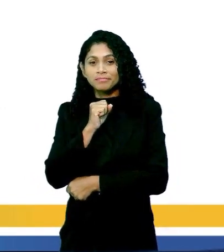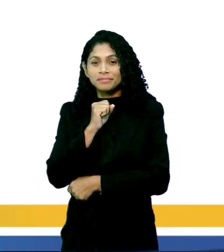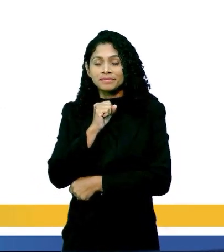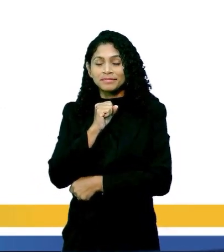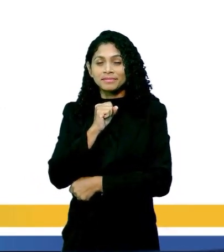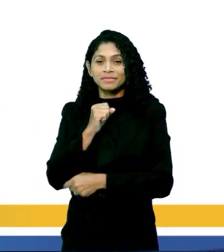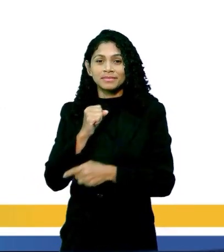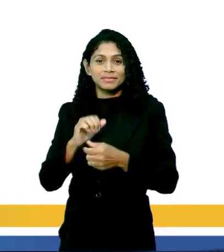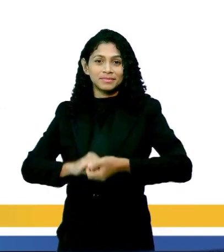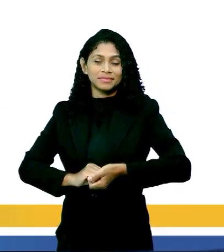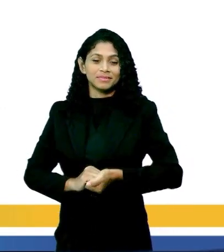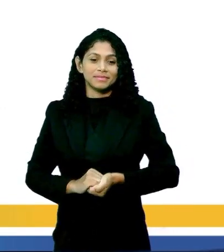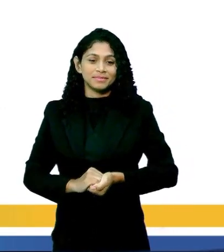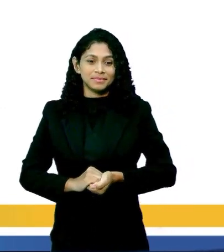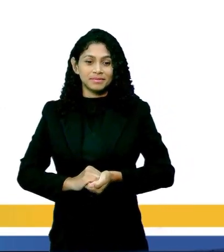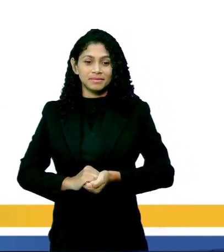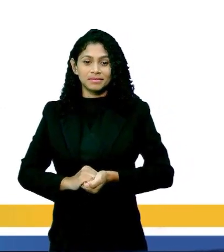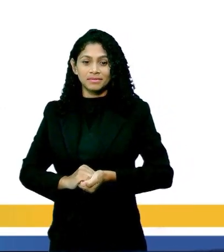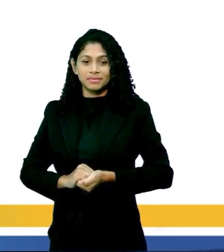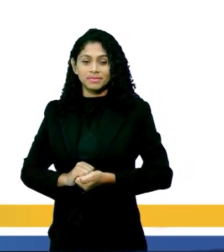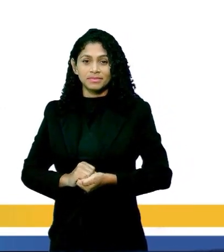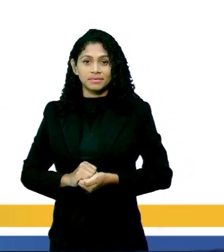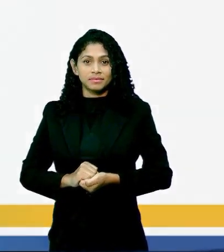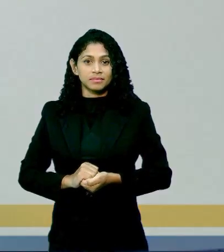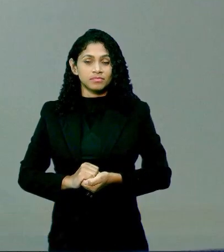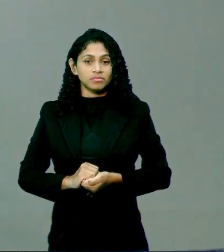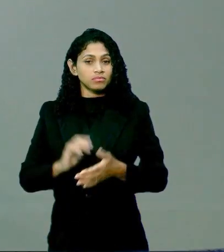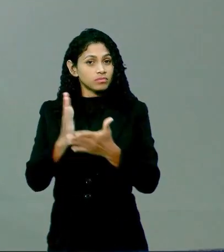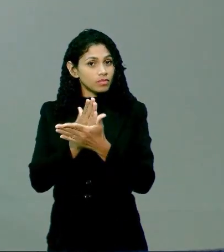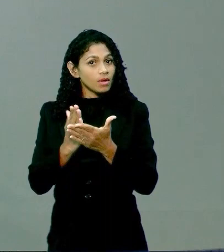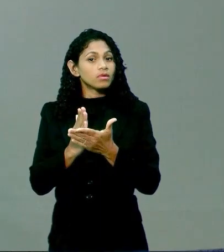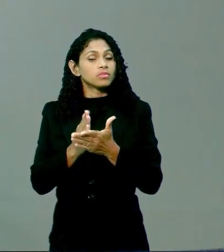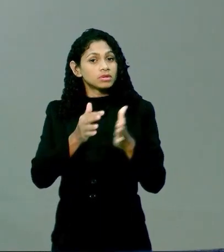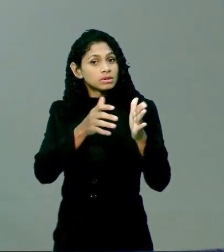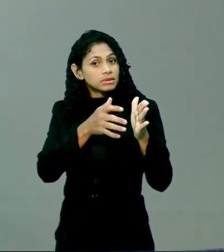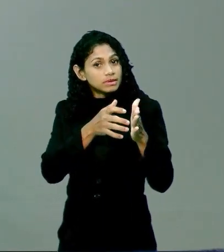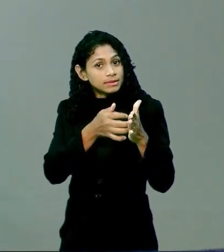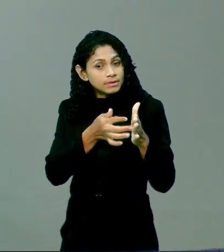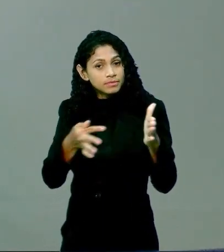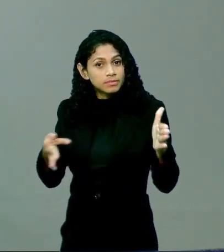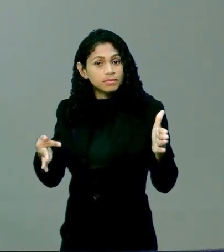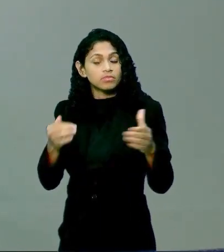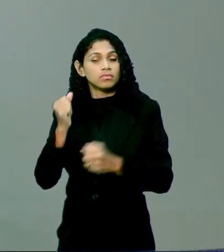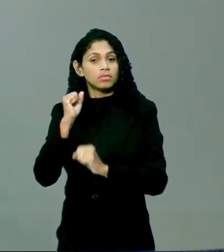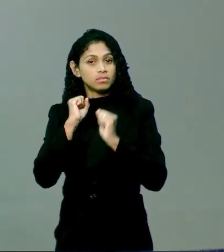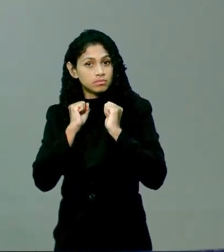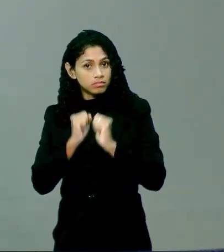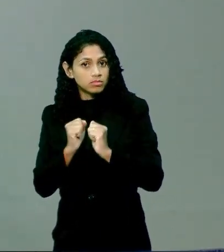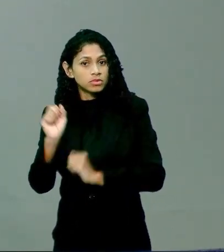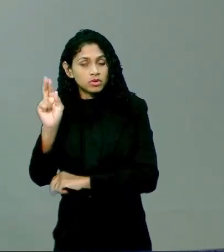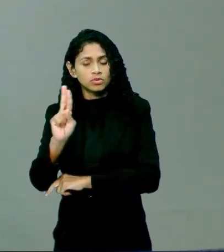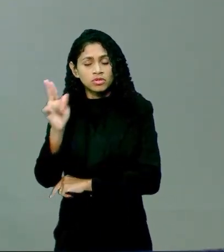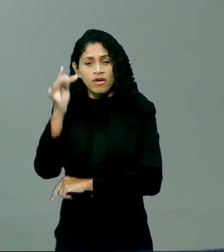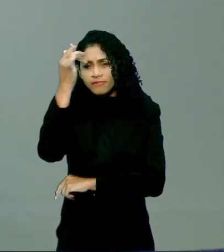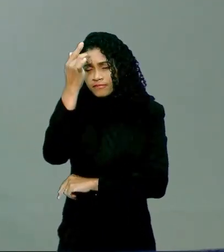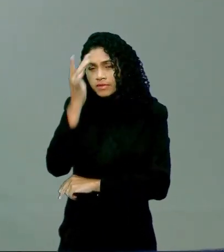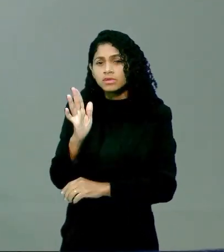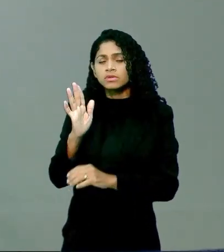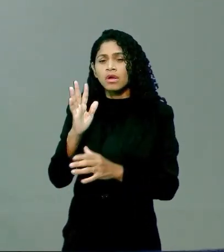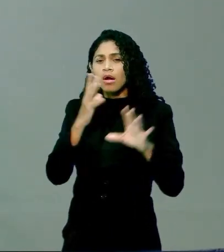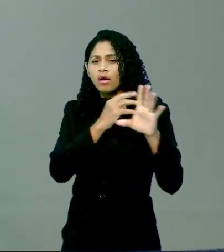deltas. Então, até aqui a gente viu que algumas dessas fórmulas elas podem ser utilizadas de maneira a facilitar nossos